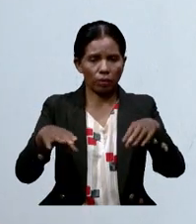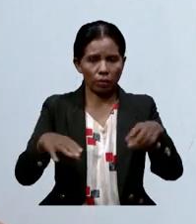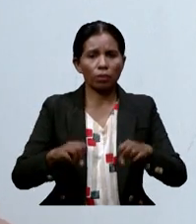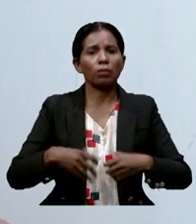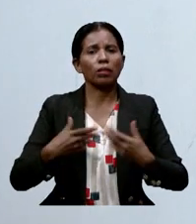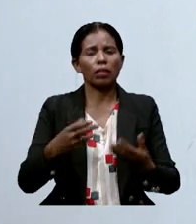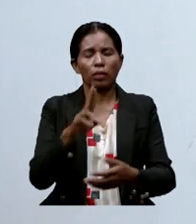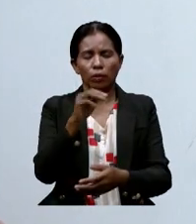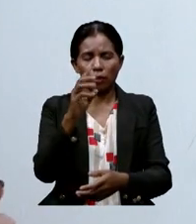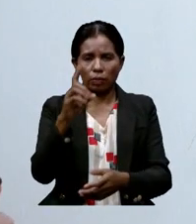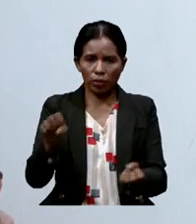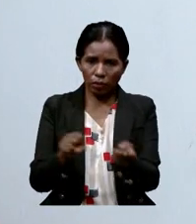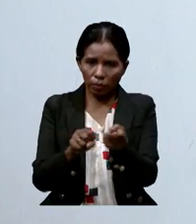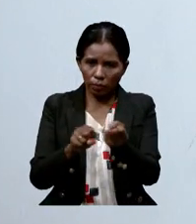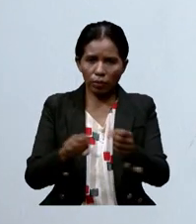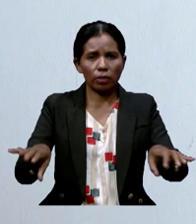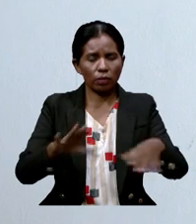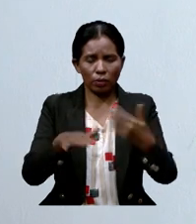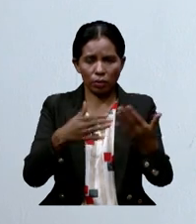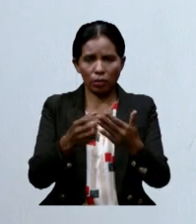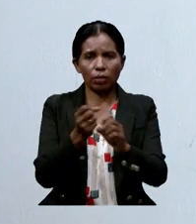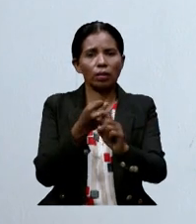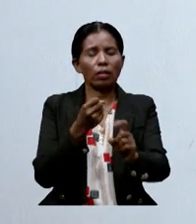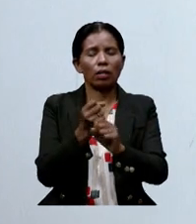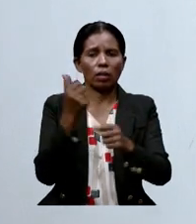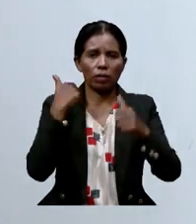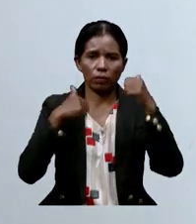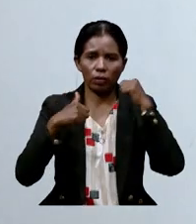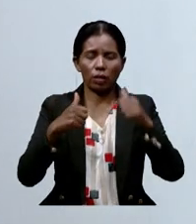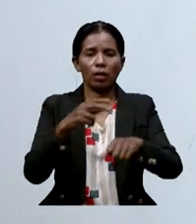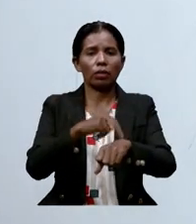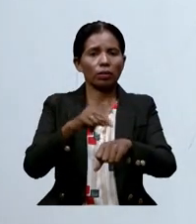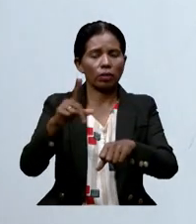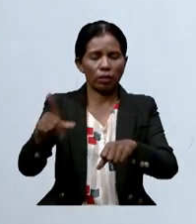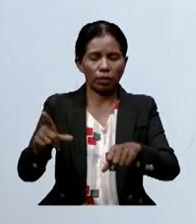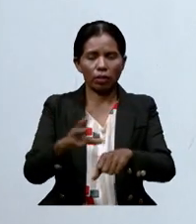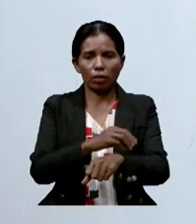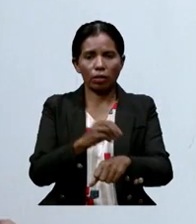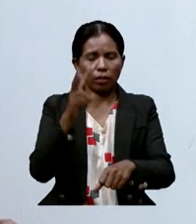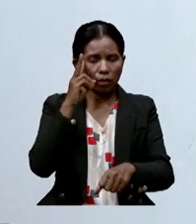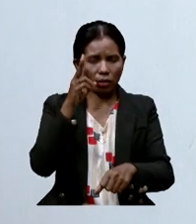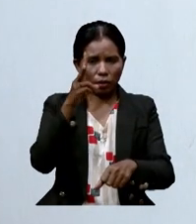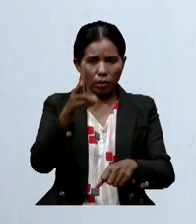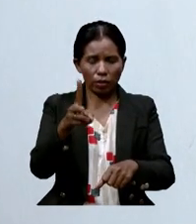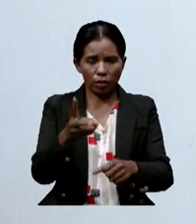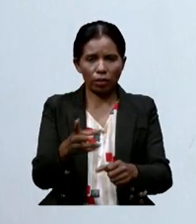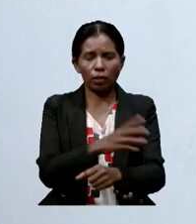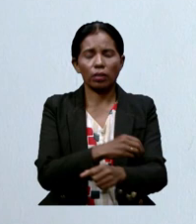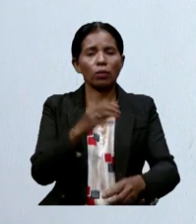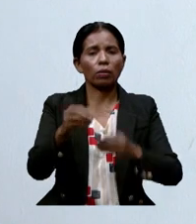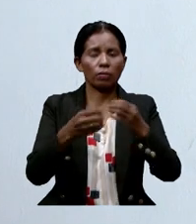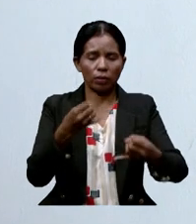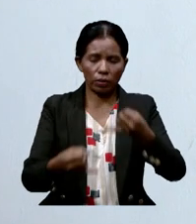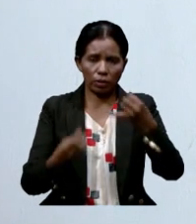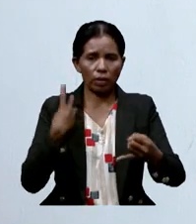UNDP suporta esforço sirane be halo ona usi autoridade nacional sira. Ami mos halo revisão ba prioridade sira e a reforma justiça,